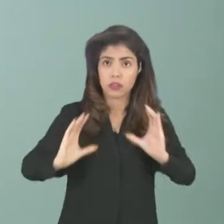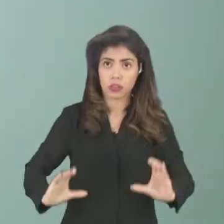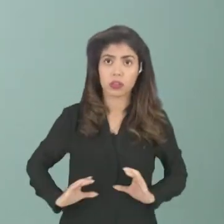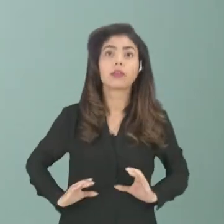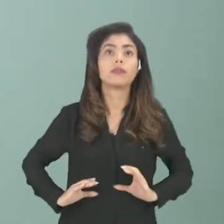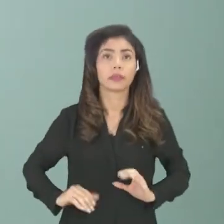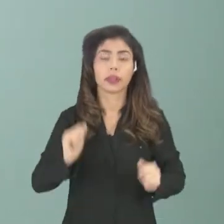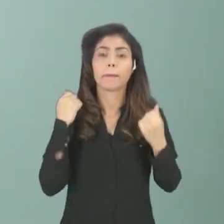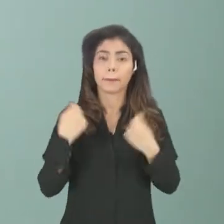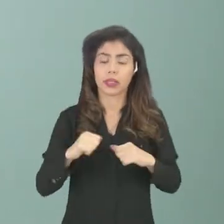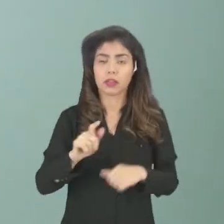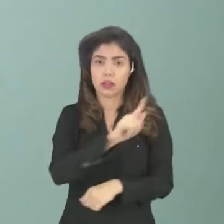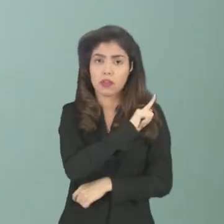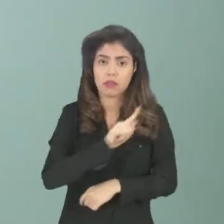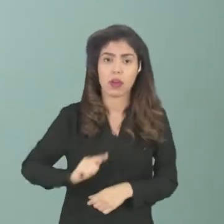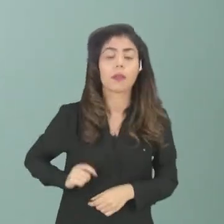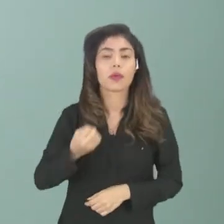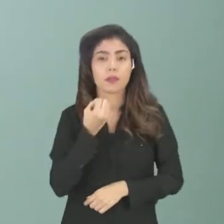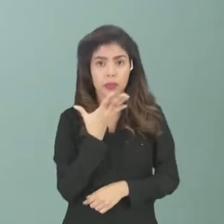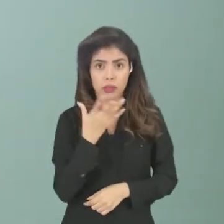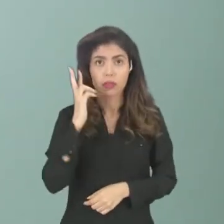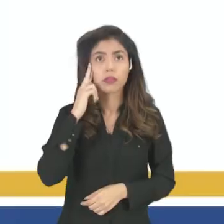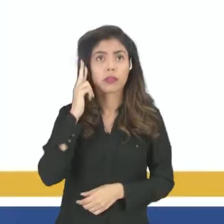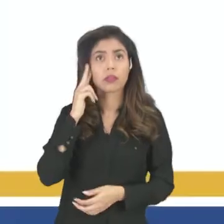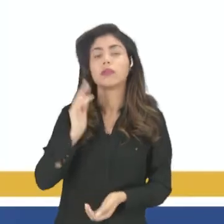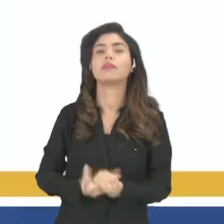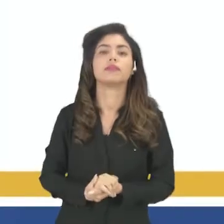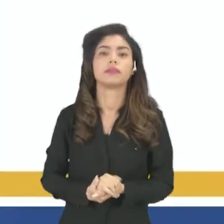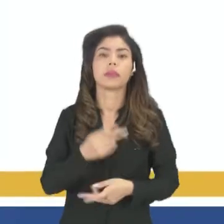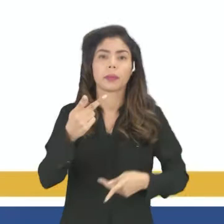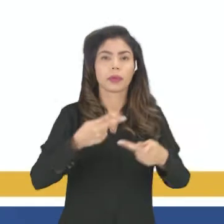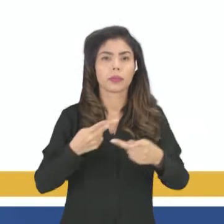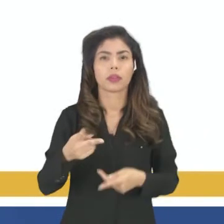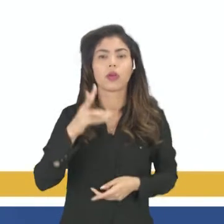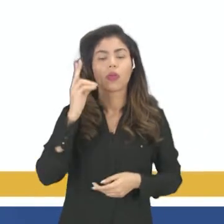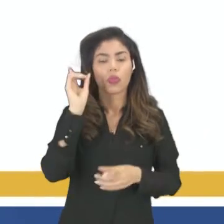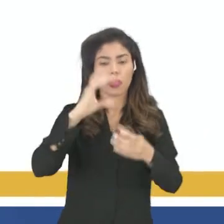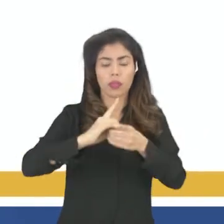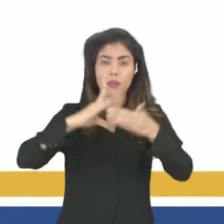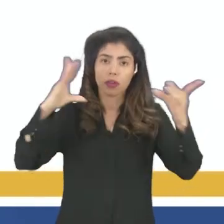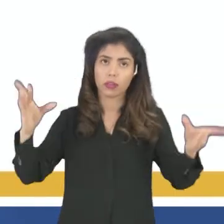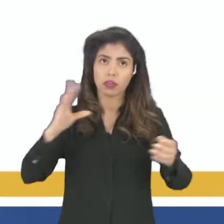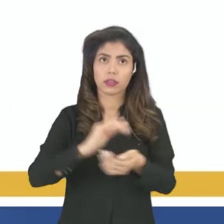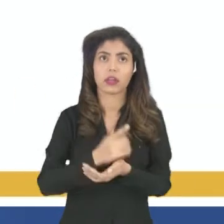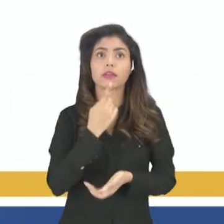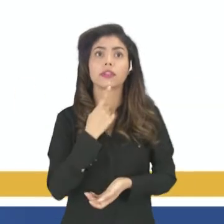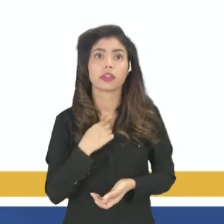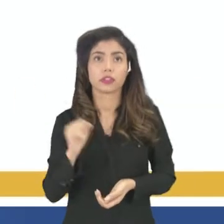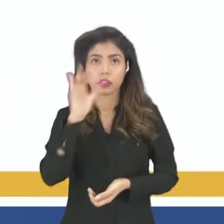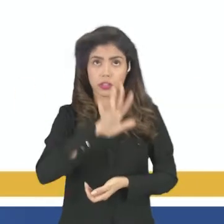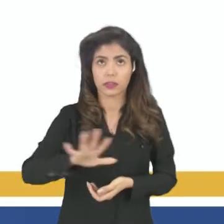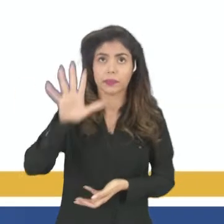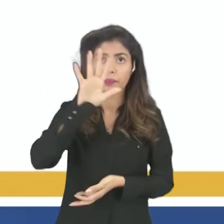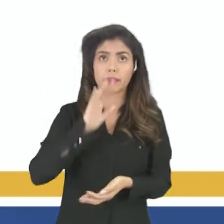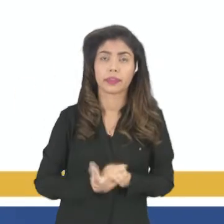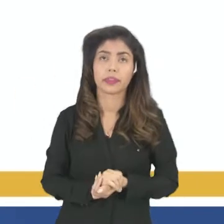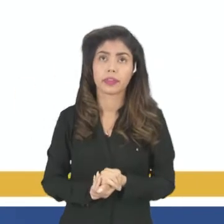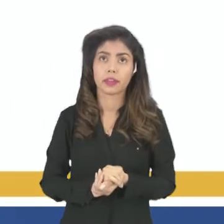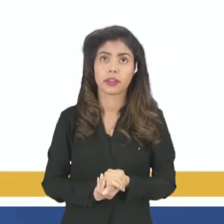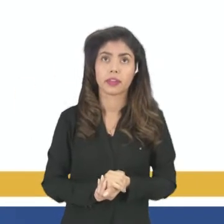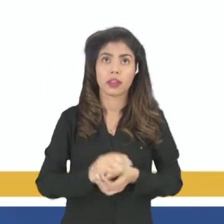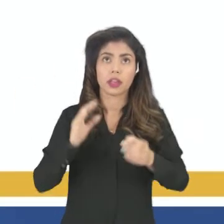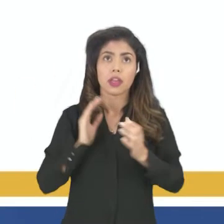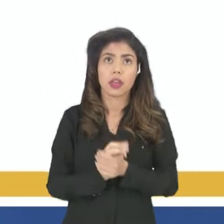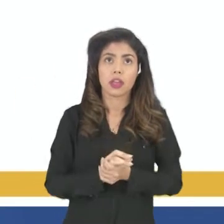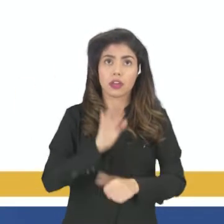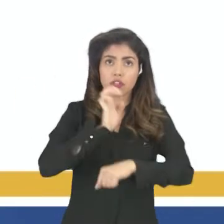deve governar para o bem comum. A participação democrática, ó, conceito fundamental, a vontade geral. Então, ele diferencia Estado e